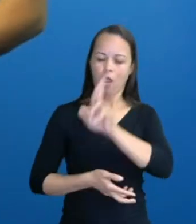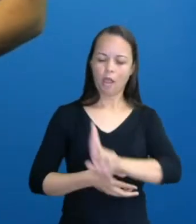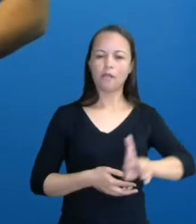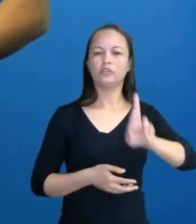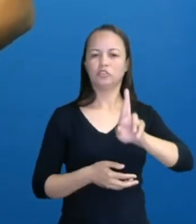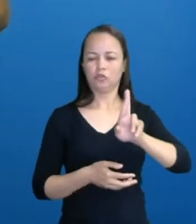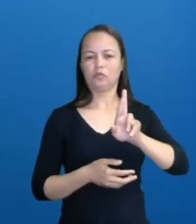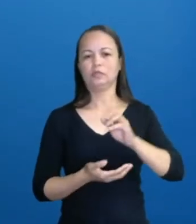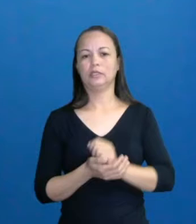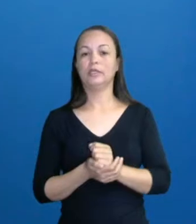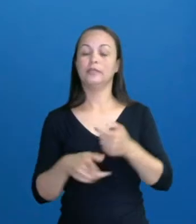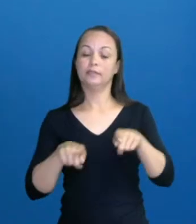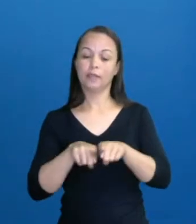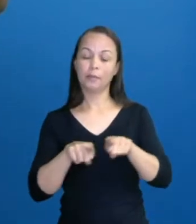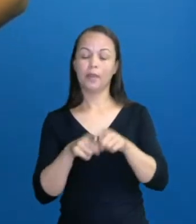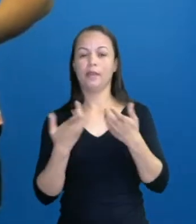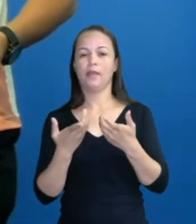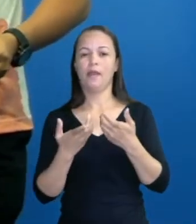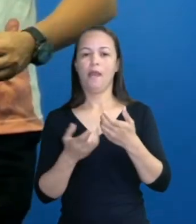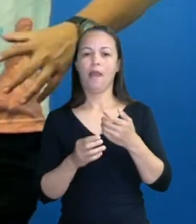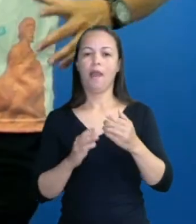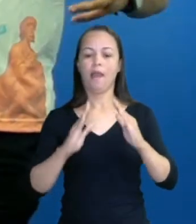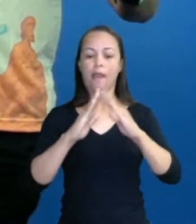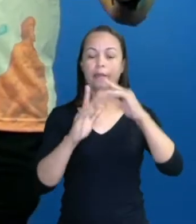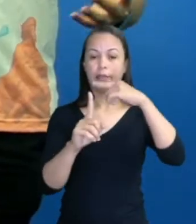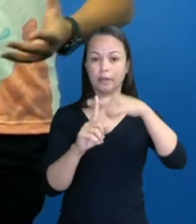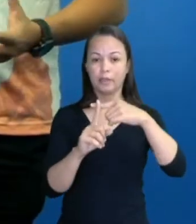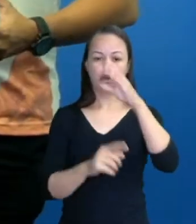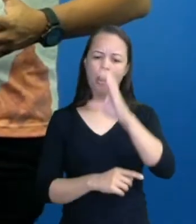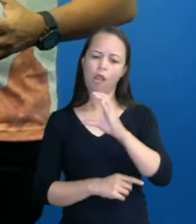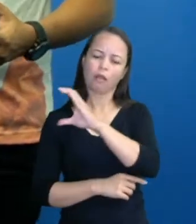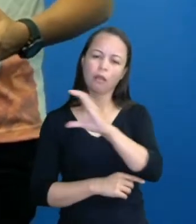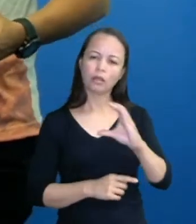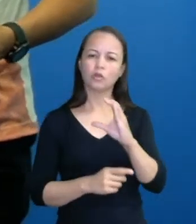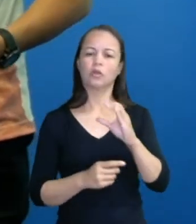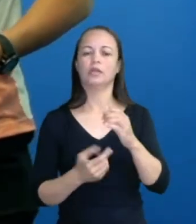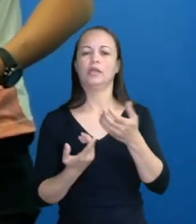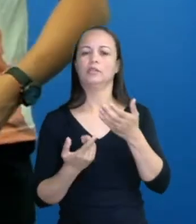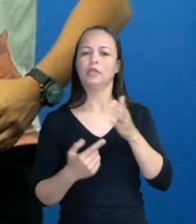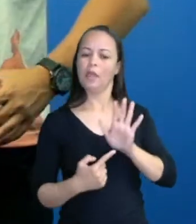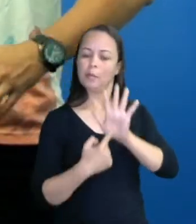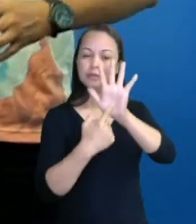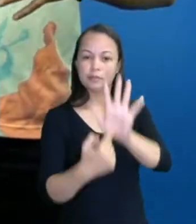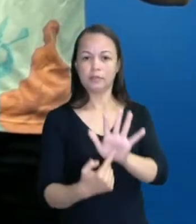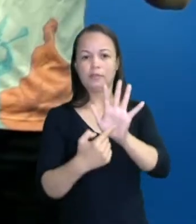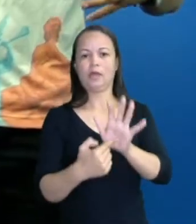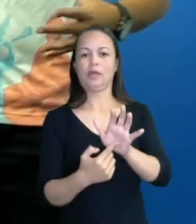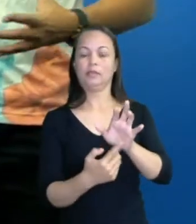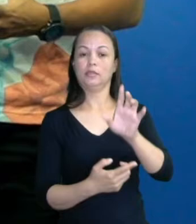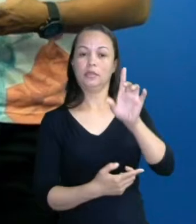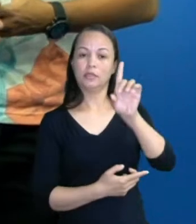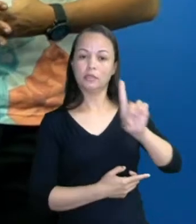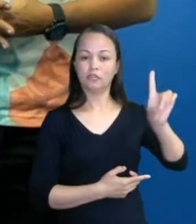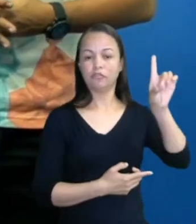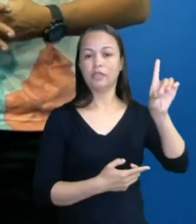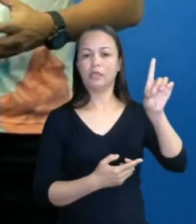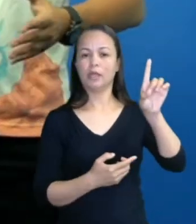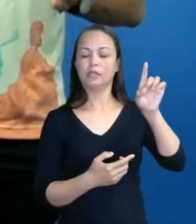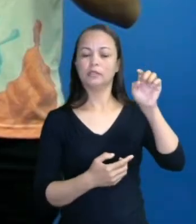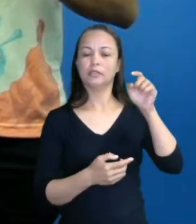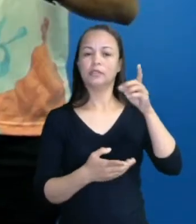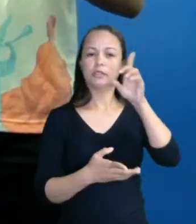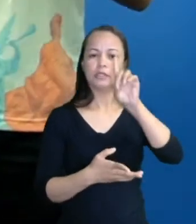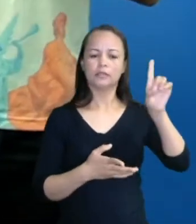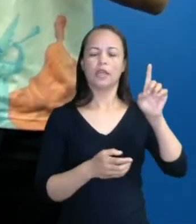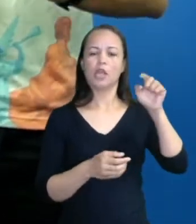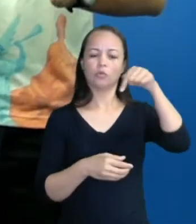religiosa, e a Igreja Católica tida como a grande representante divina, a grande representante de Deus na Terra,